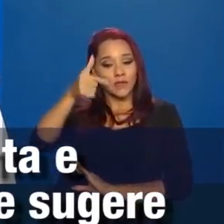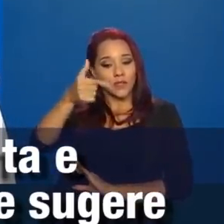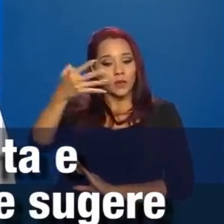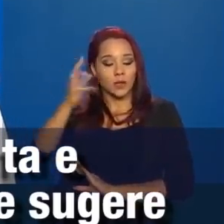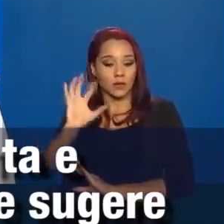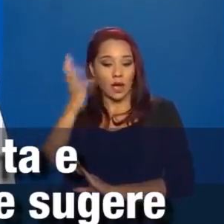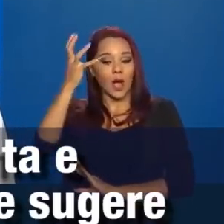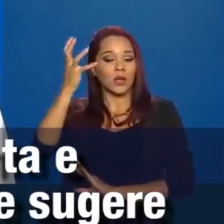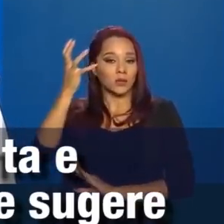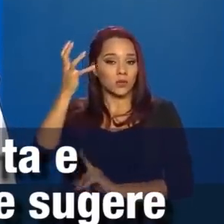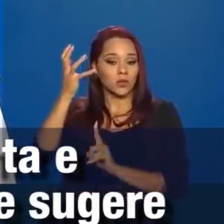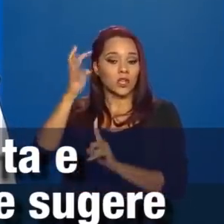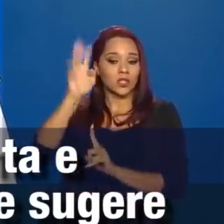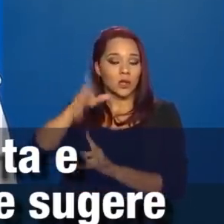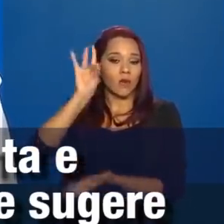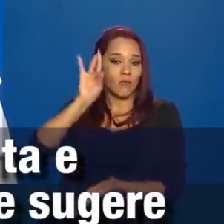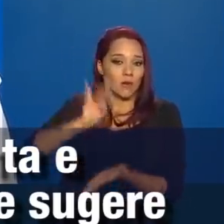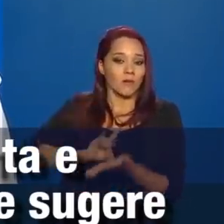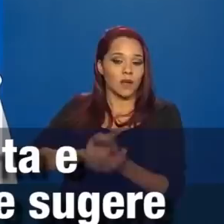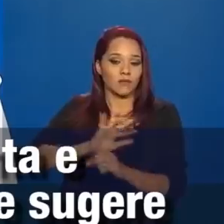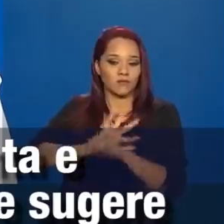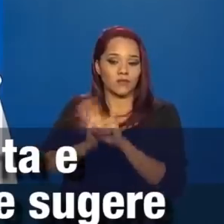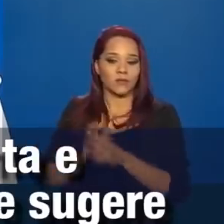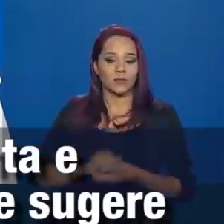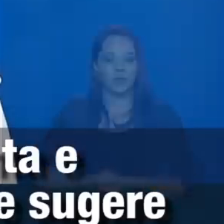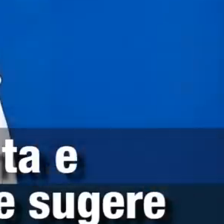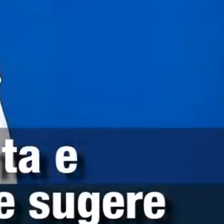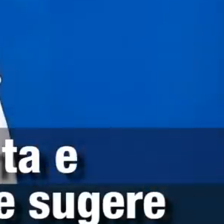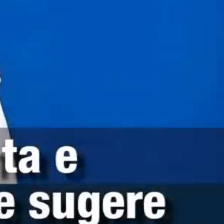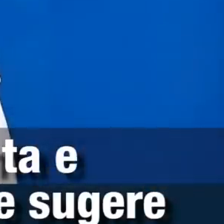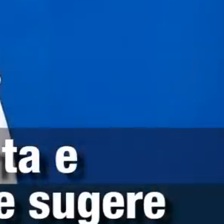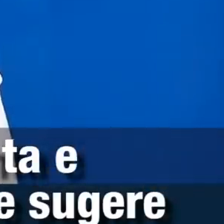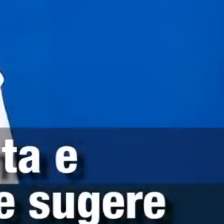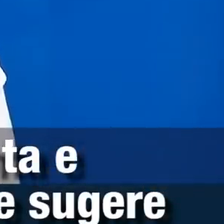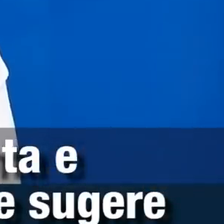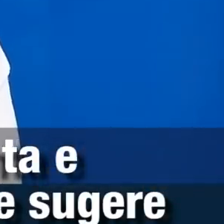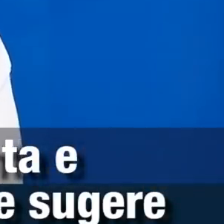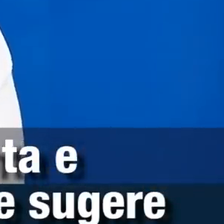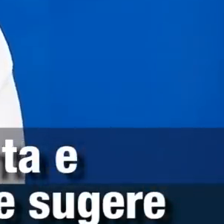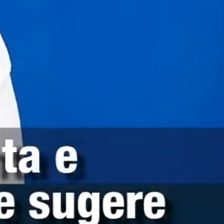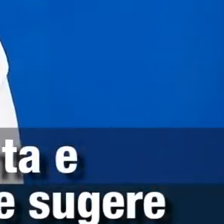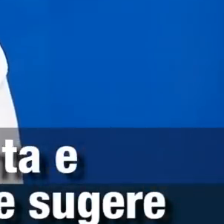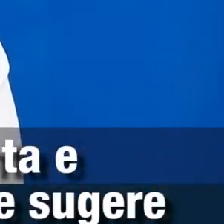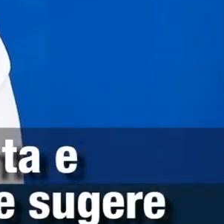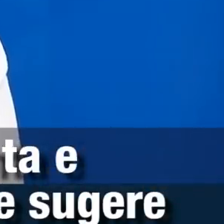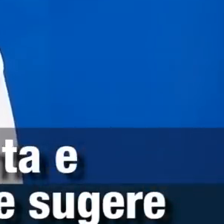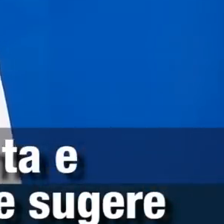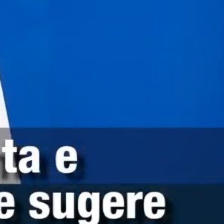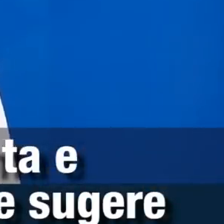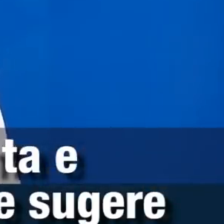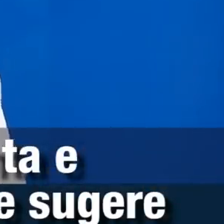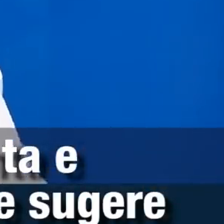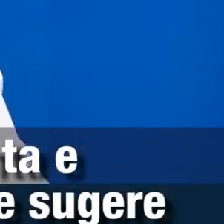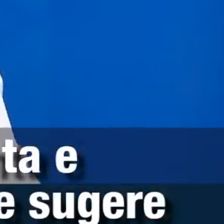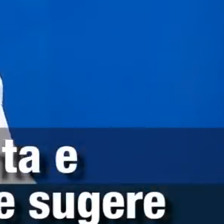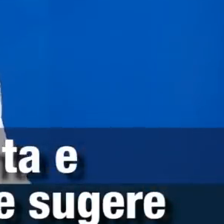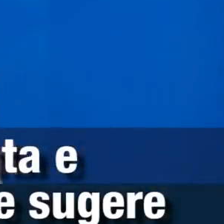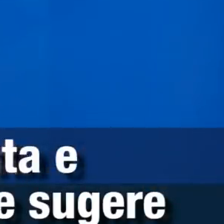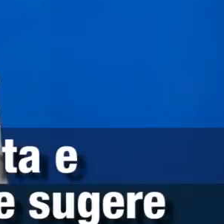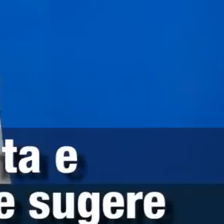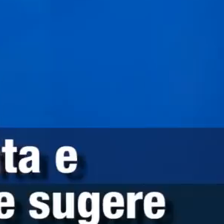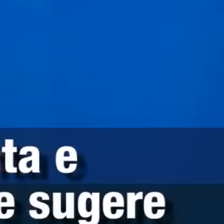424 casos confirmados para Covid. Pode passar? Aqui neste outro gráfico nós temos aqui